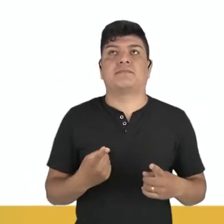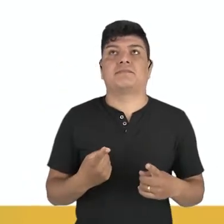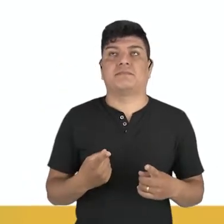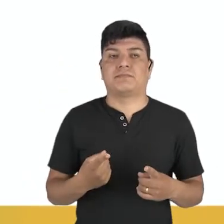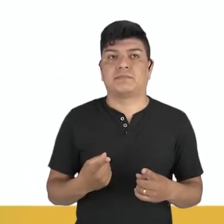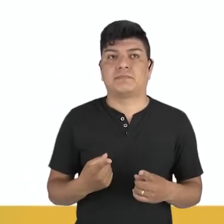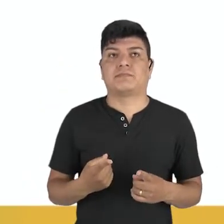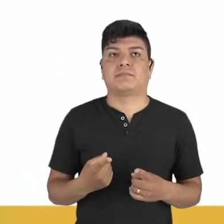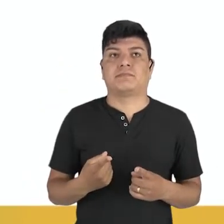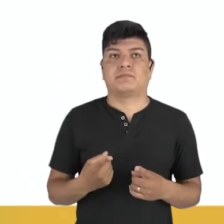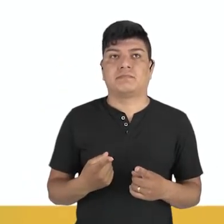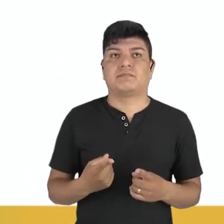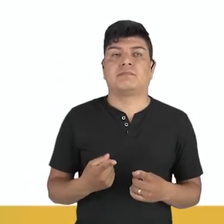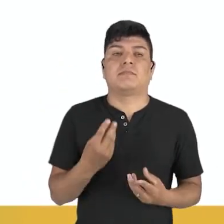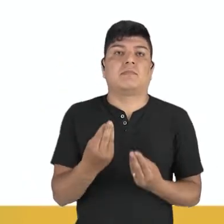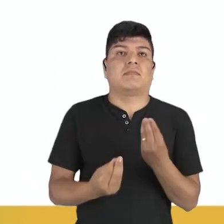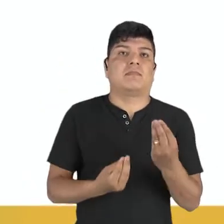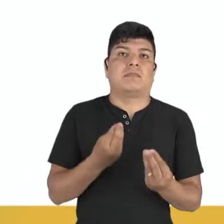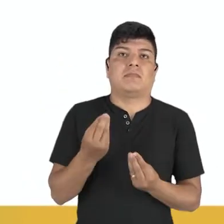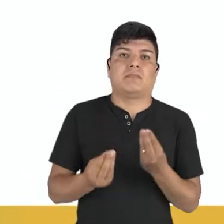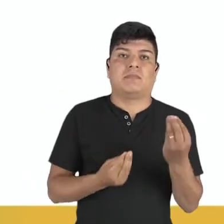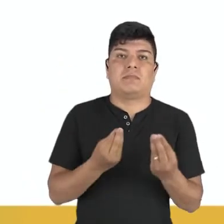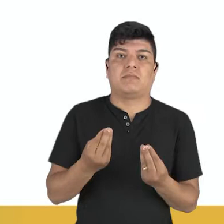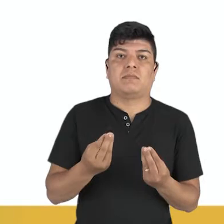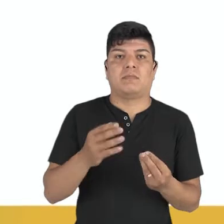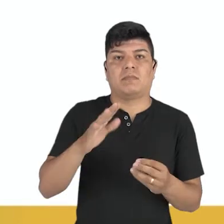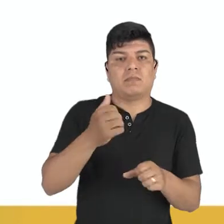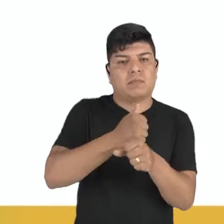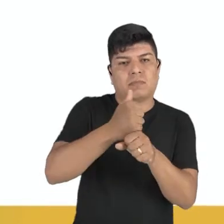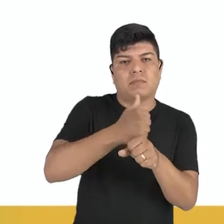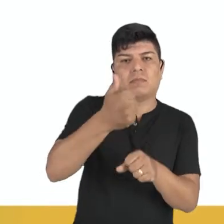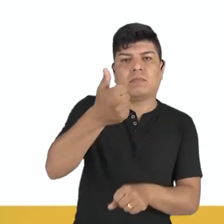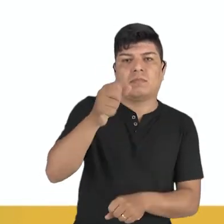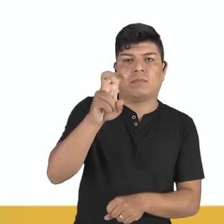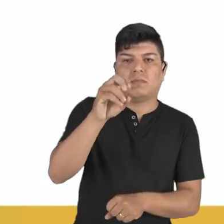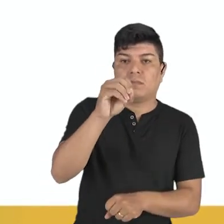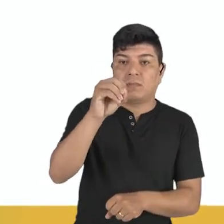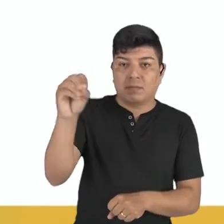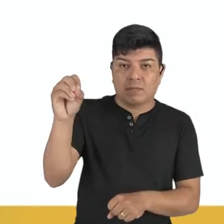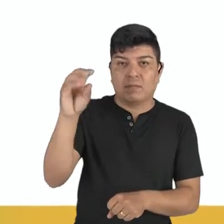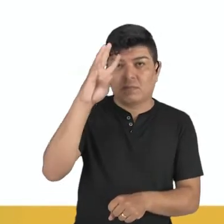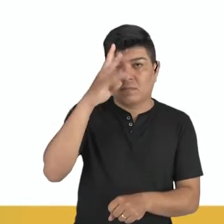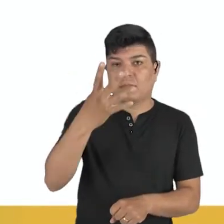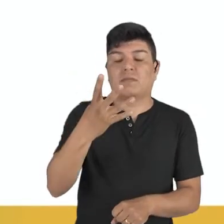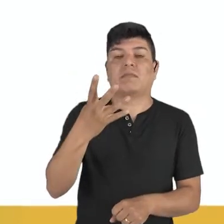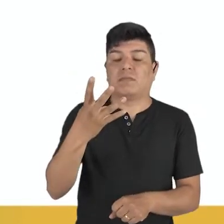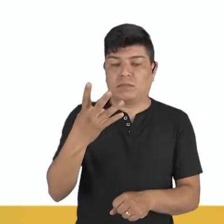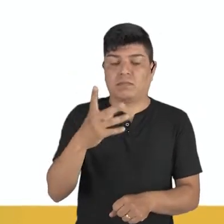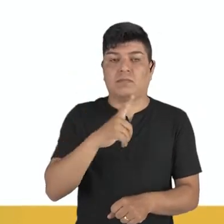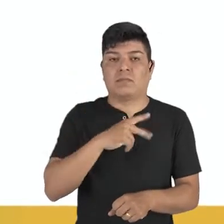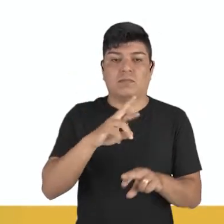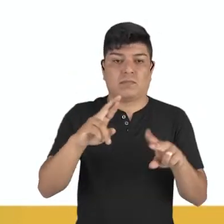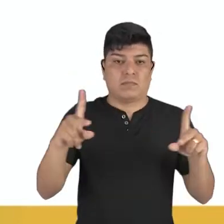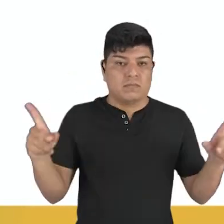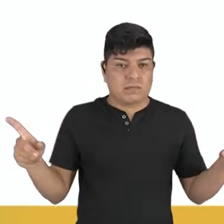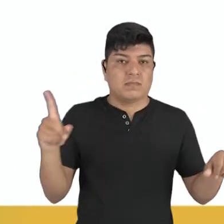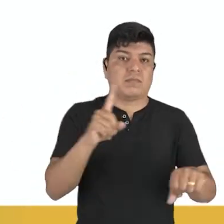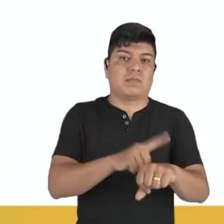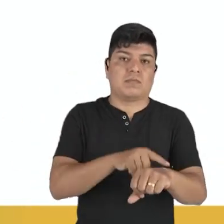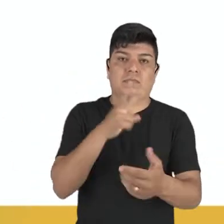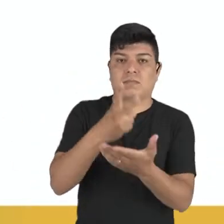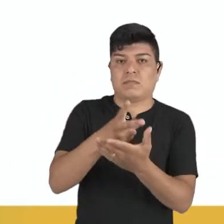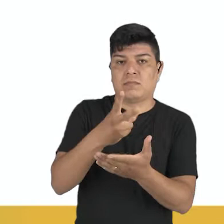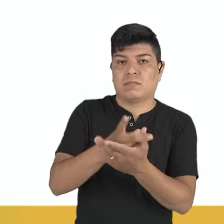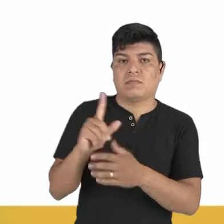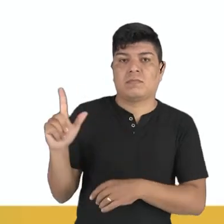aí como nós vamos colonizar de mim o Zé fomos descobertos nós temos aí uma diferença de